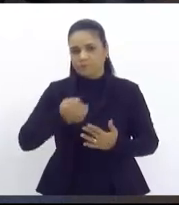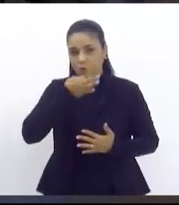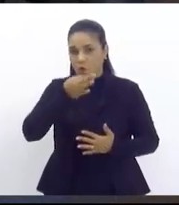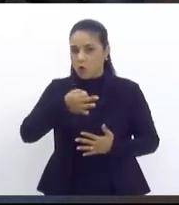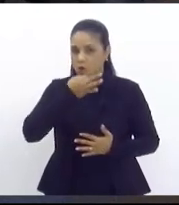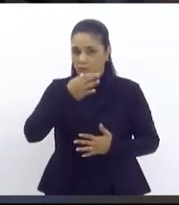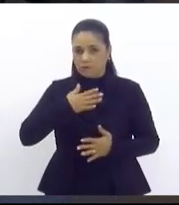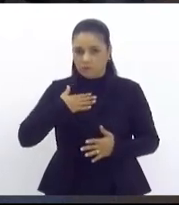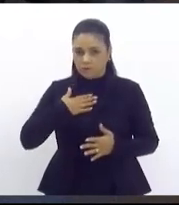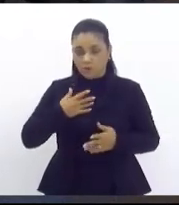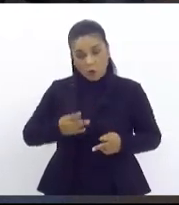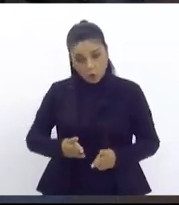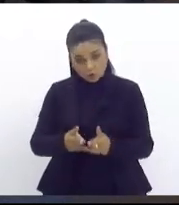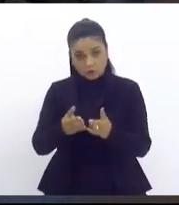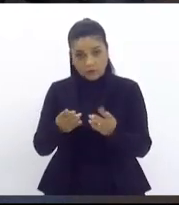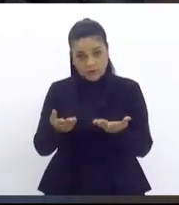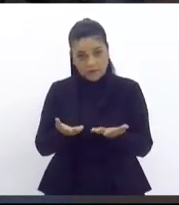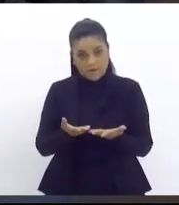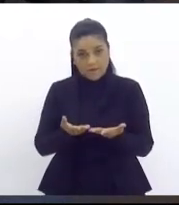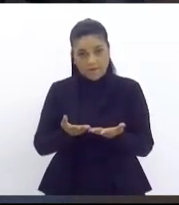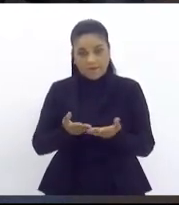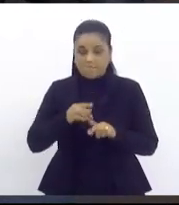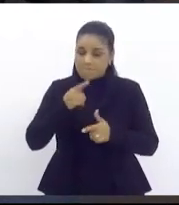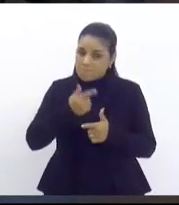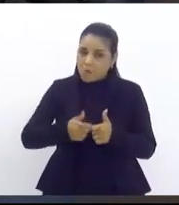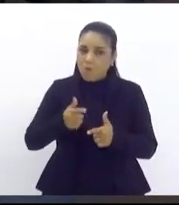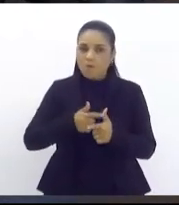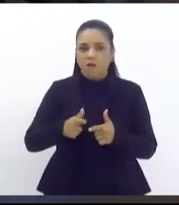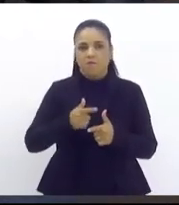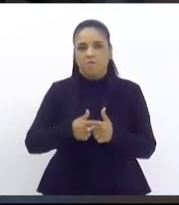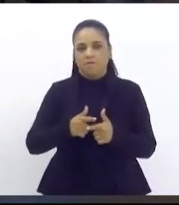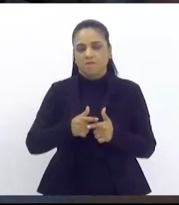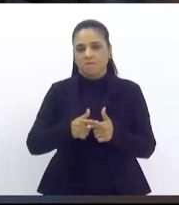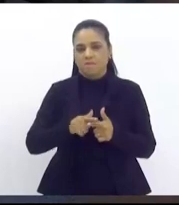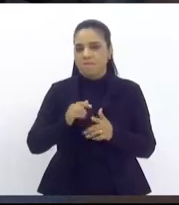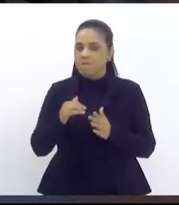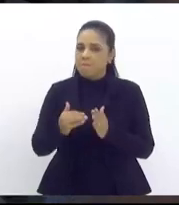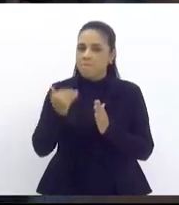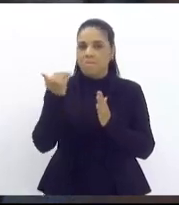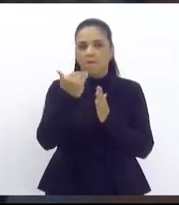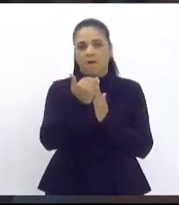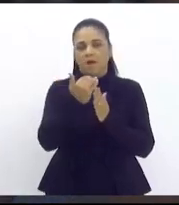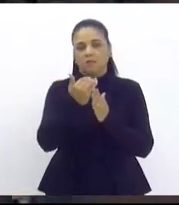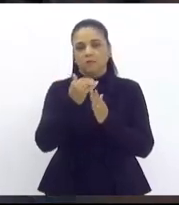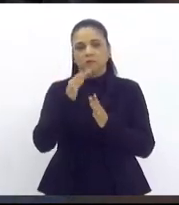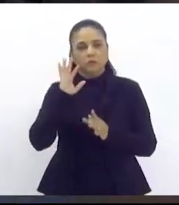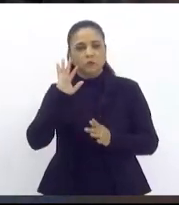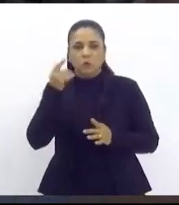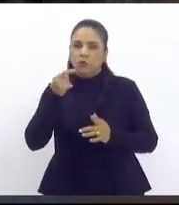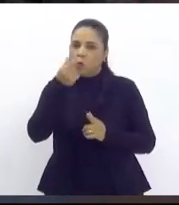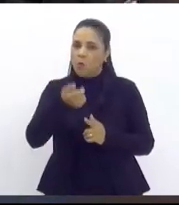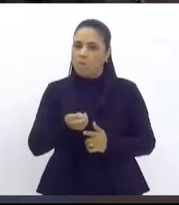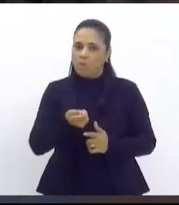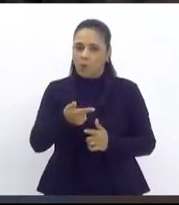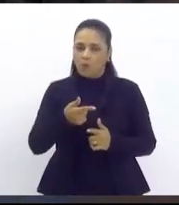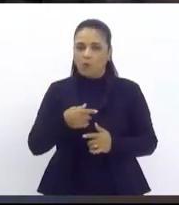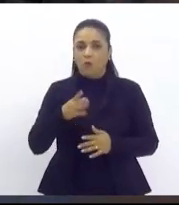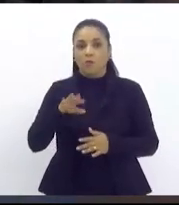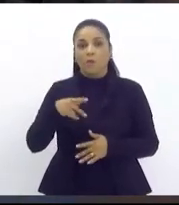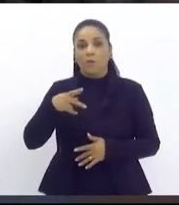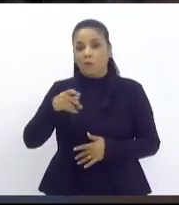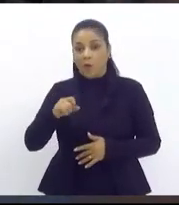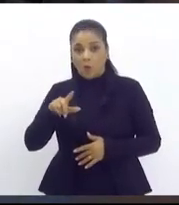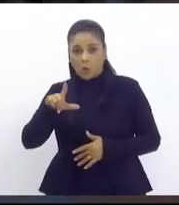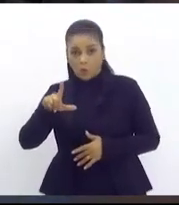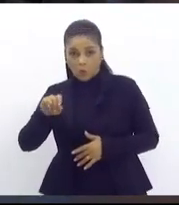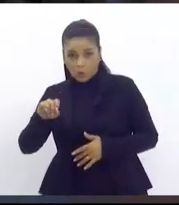Havendo o número legal e sob a proteção de Deus, iniciamos os nossos trabalhos. Está aberta a sessão. A presidência convida